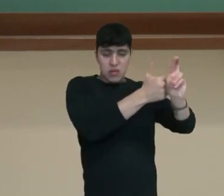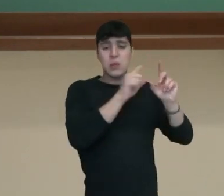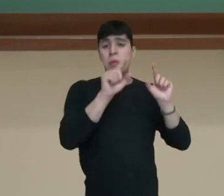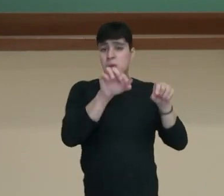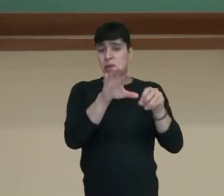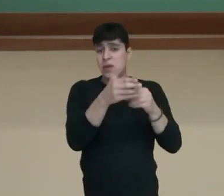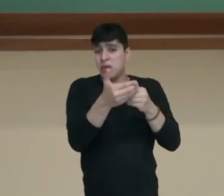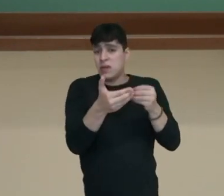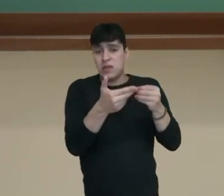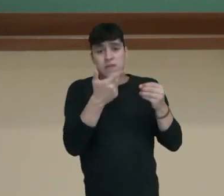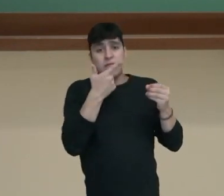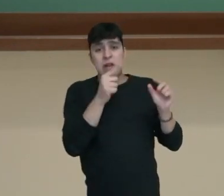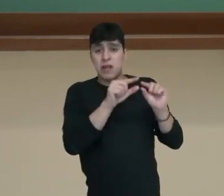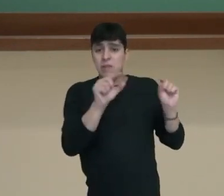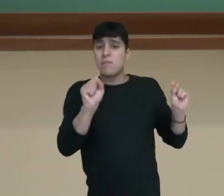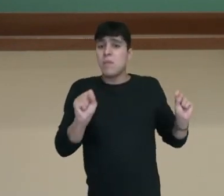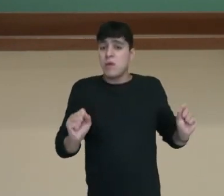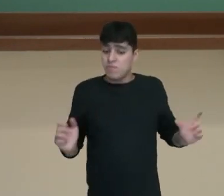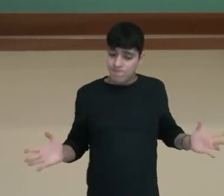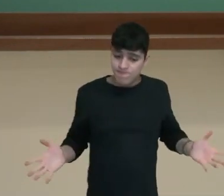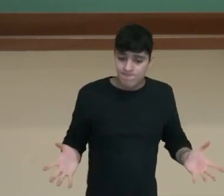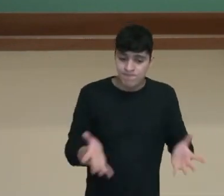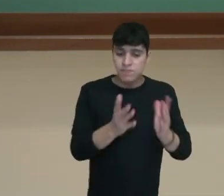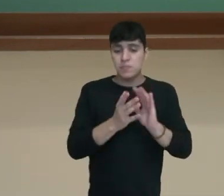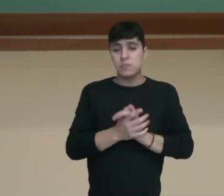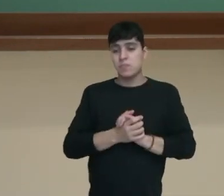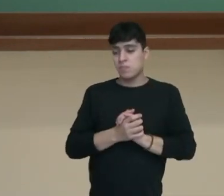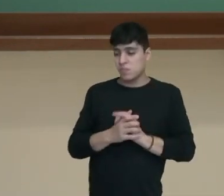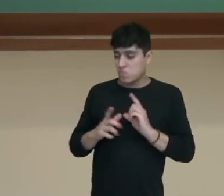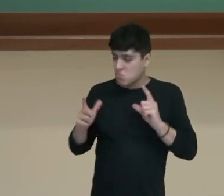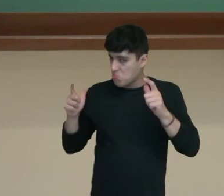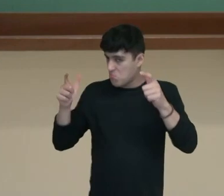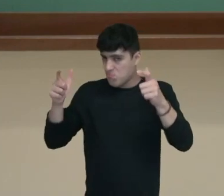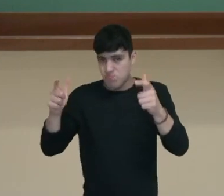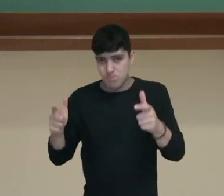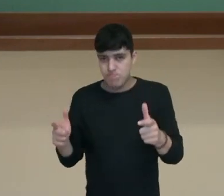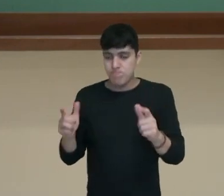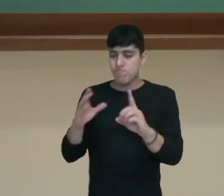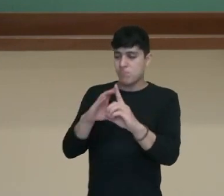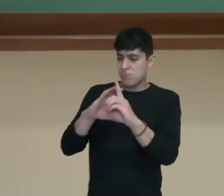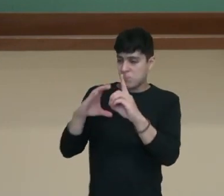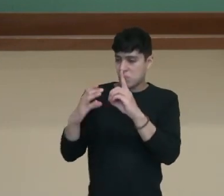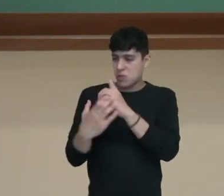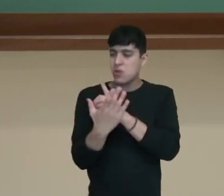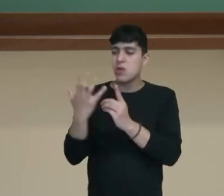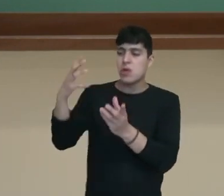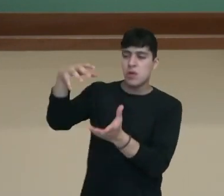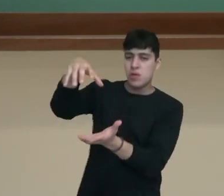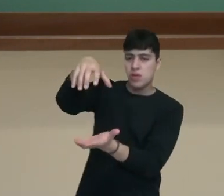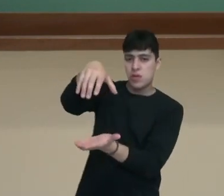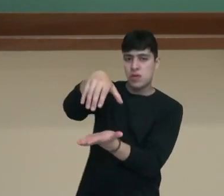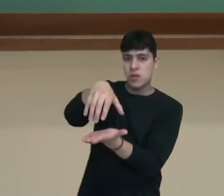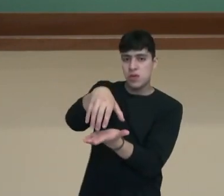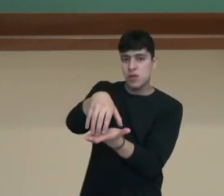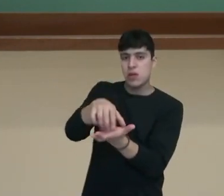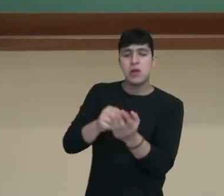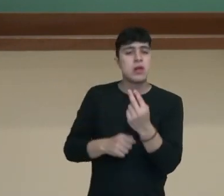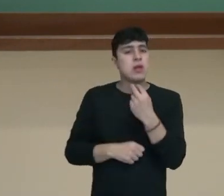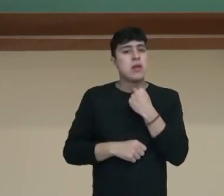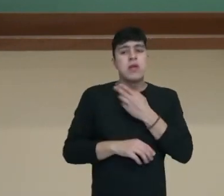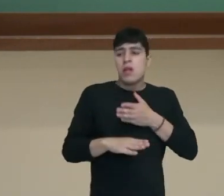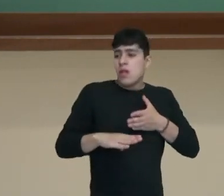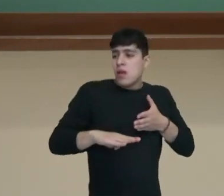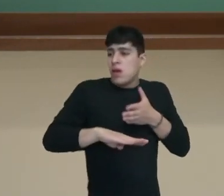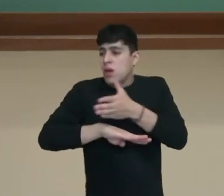né? E também o Estado assegura que os lugares de culto, seja lá qual for, né? Qual for o lugar de culto, ele não pode ser